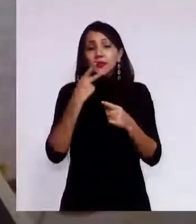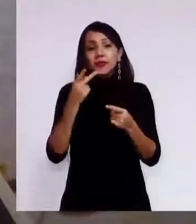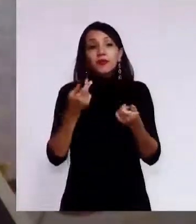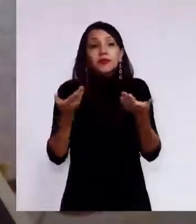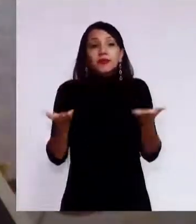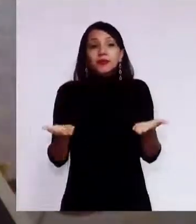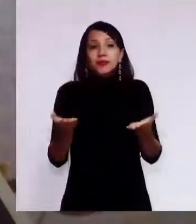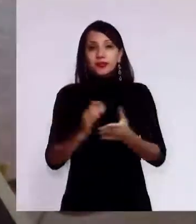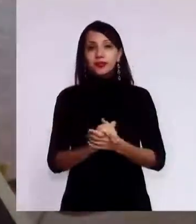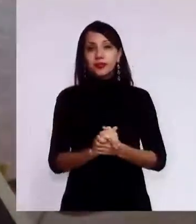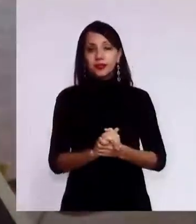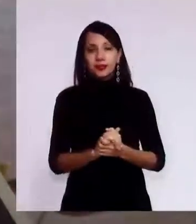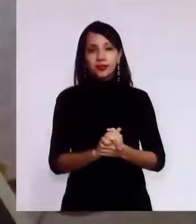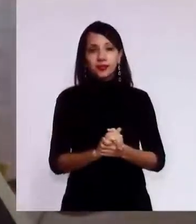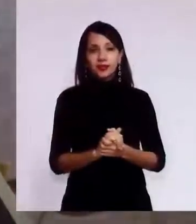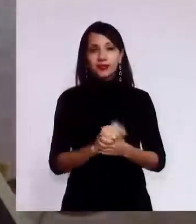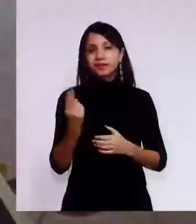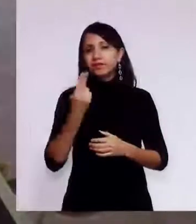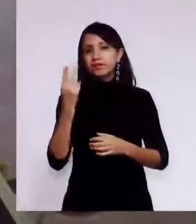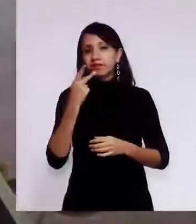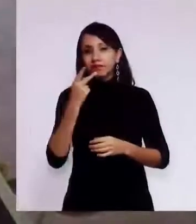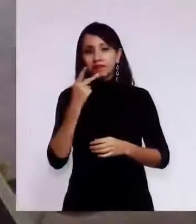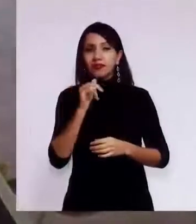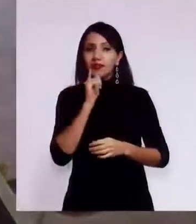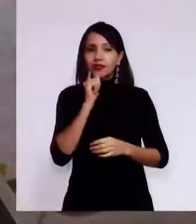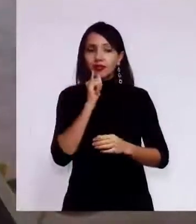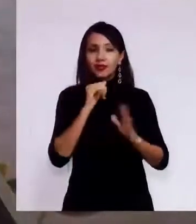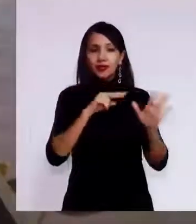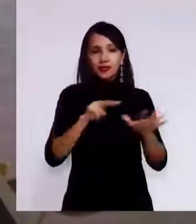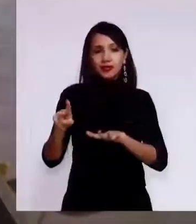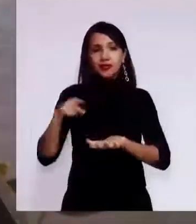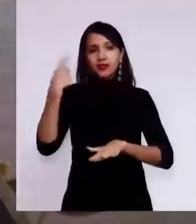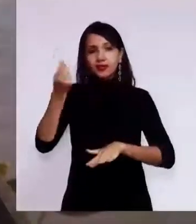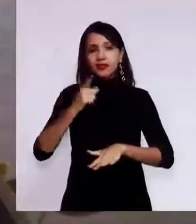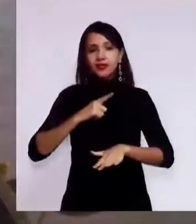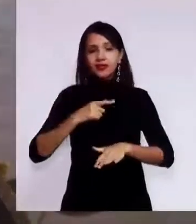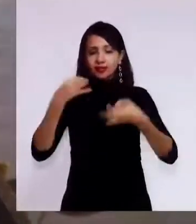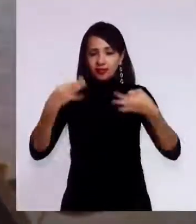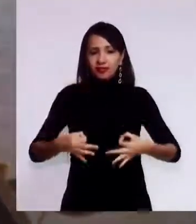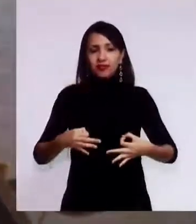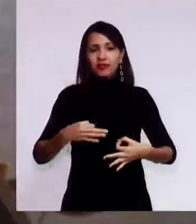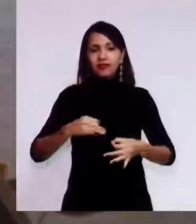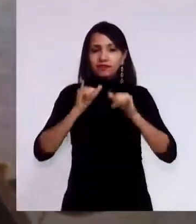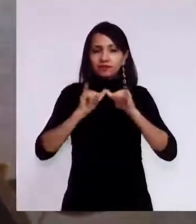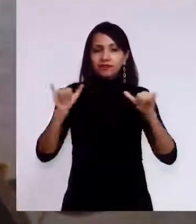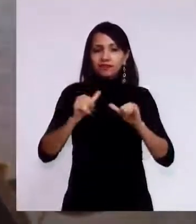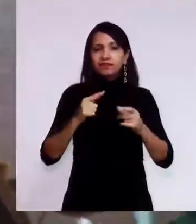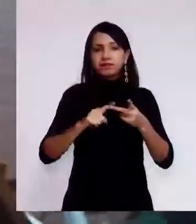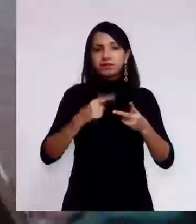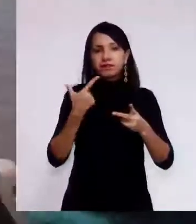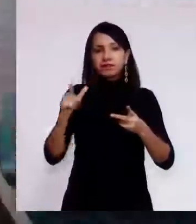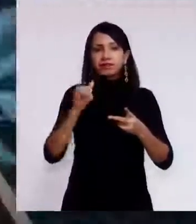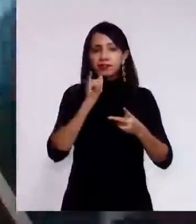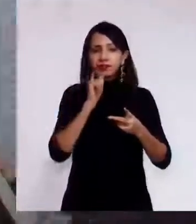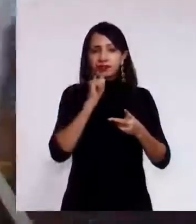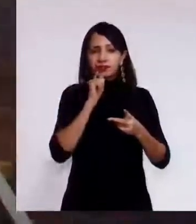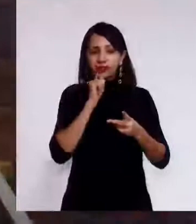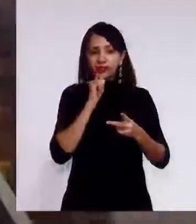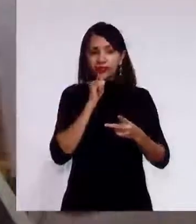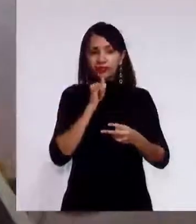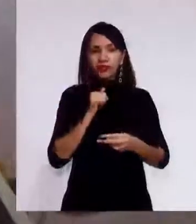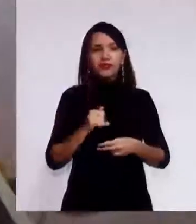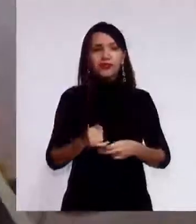isso? Não vai dar tempo de falar os exemplos. Semana que vem eu faço questão de divulgar. Vou dar só um outro exemplo. Requerimento